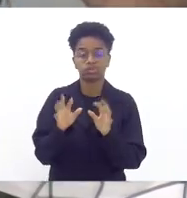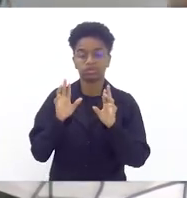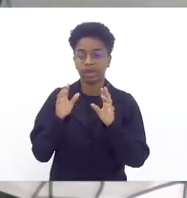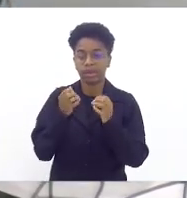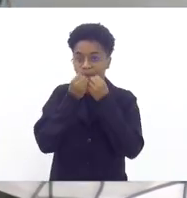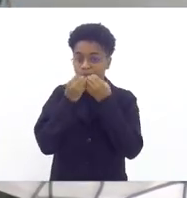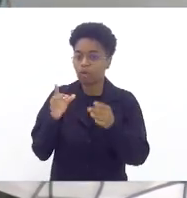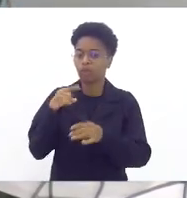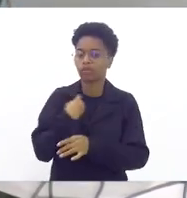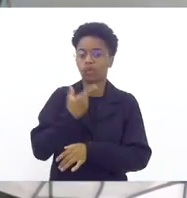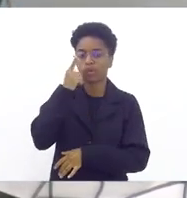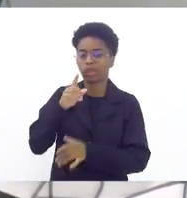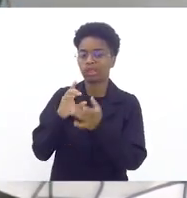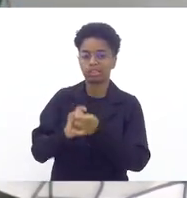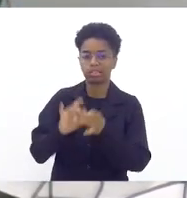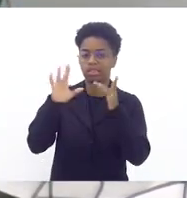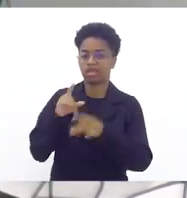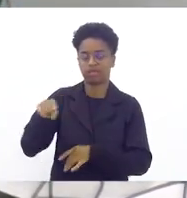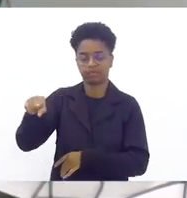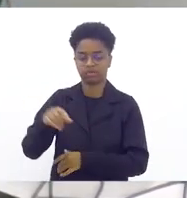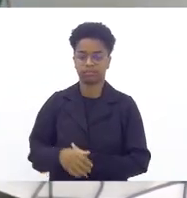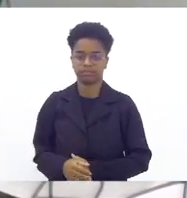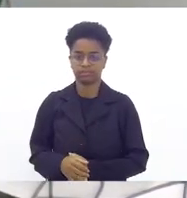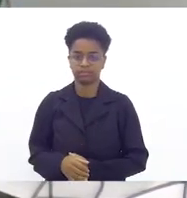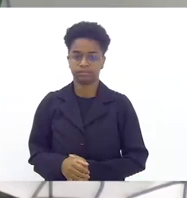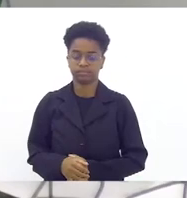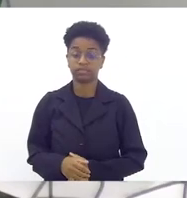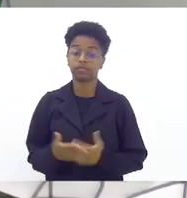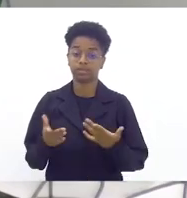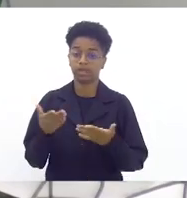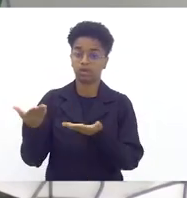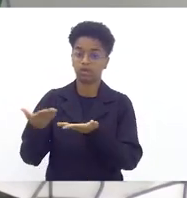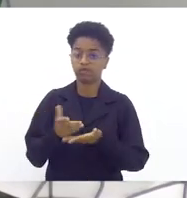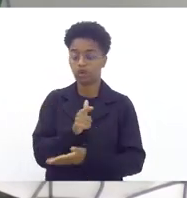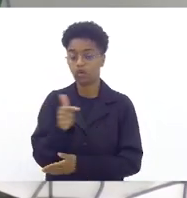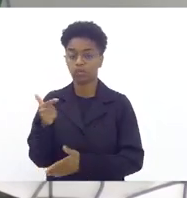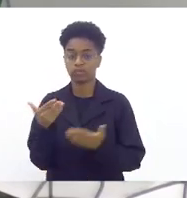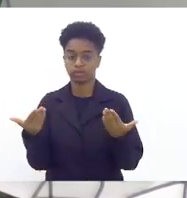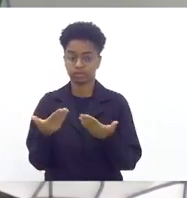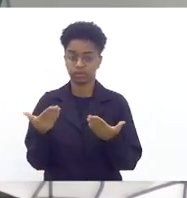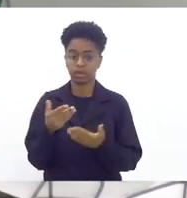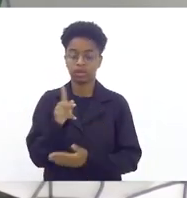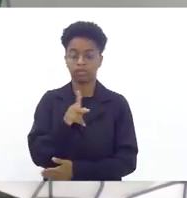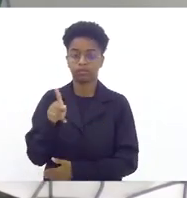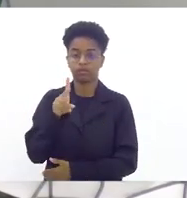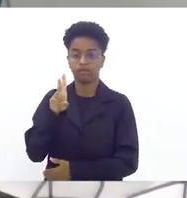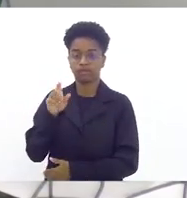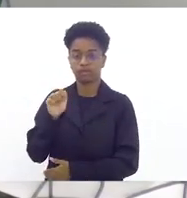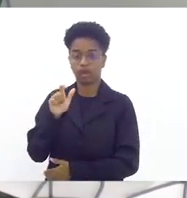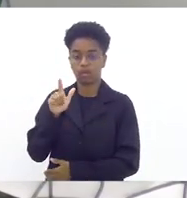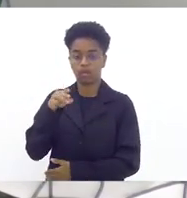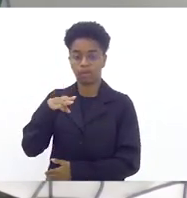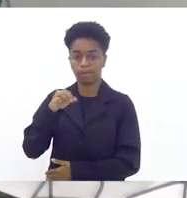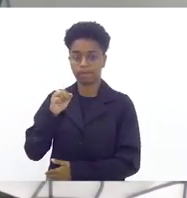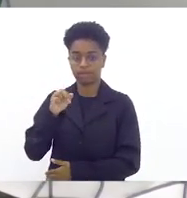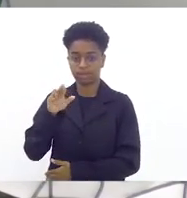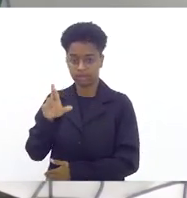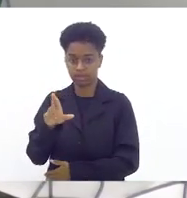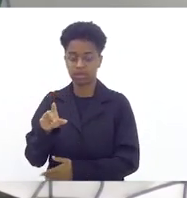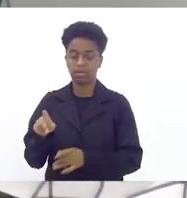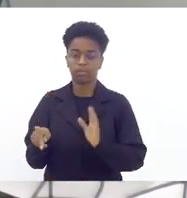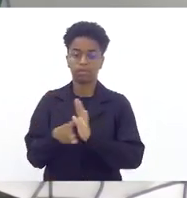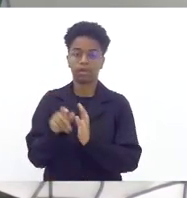Então, vamos chamar aqui o próximo aqui da mesa, que é o professor Valmir Aleixo, que é da